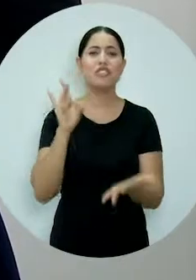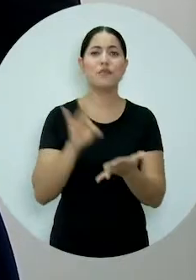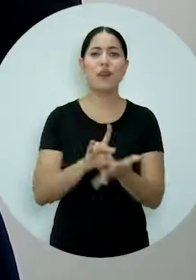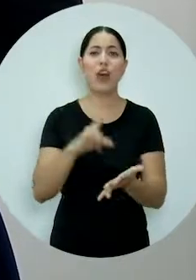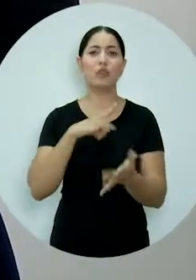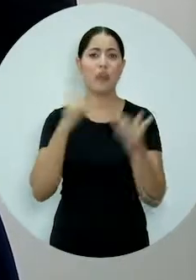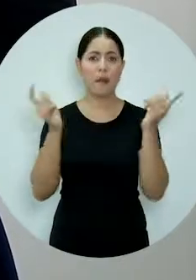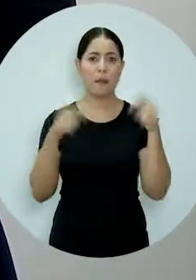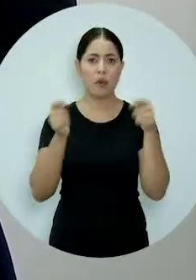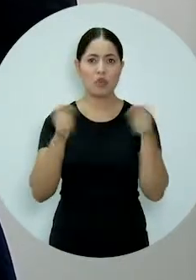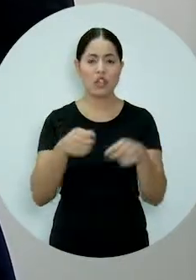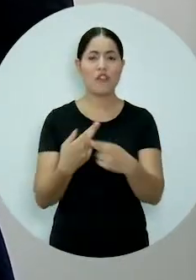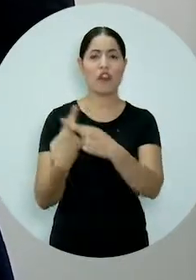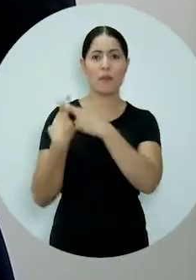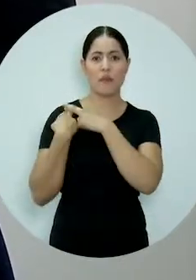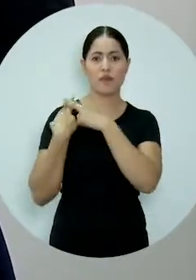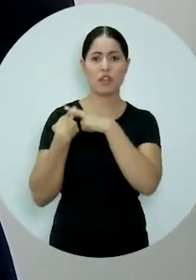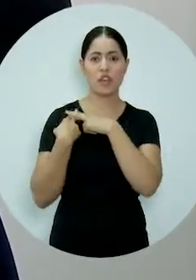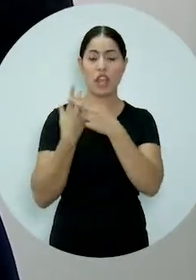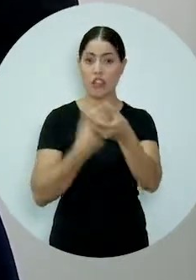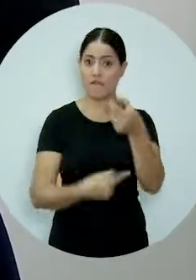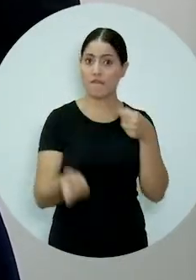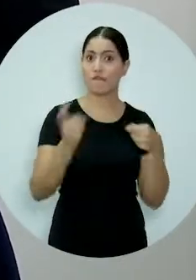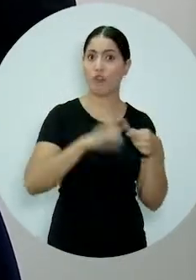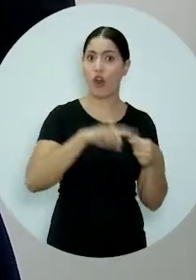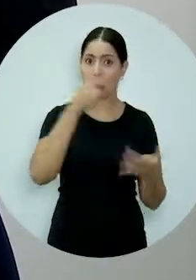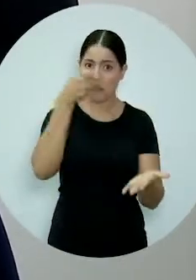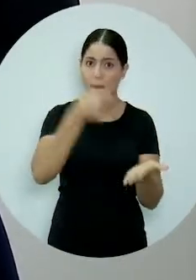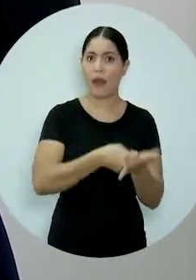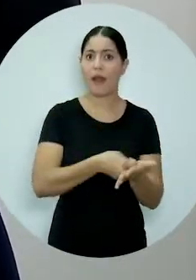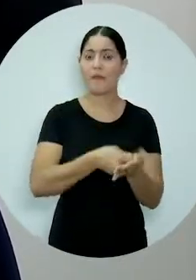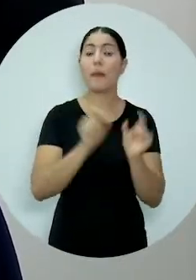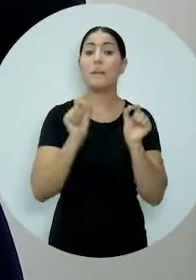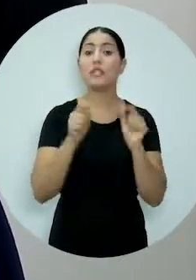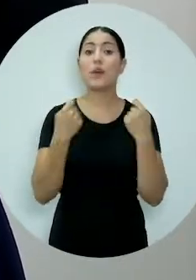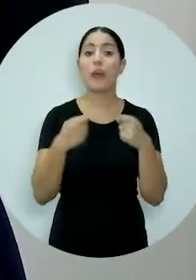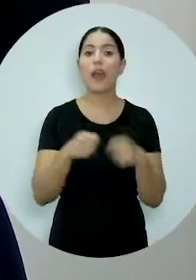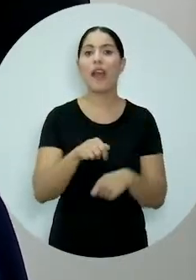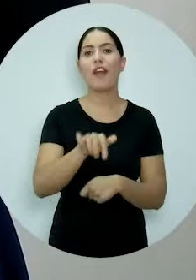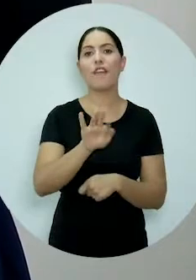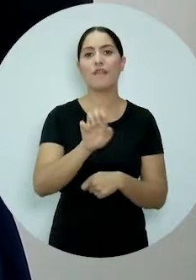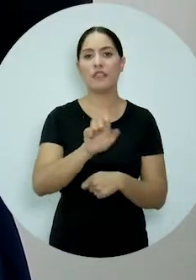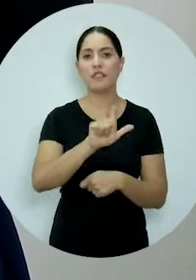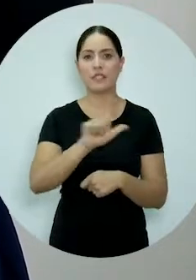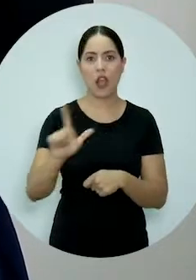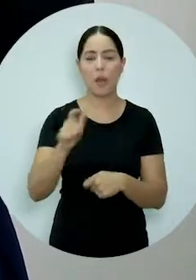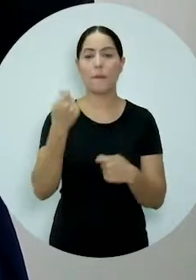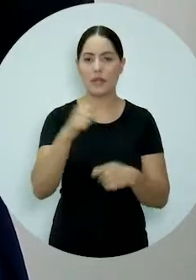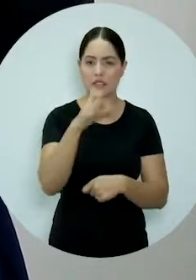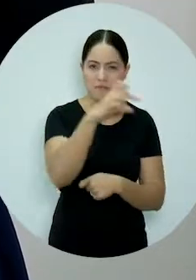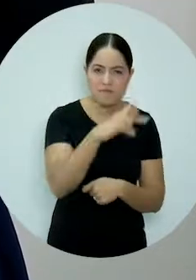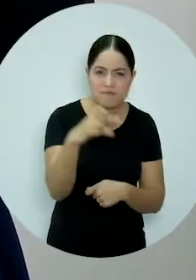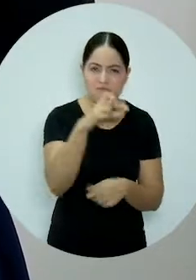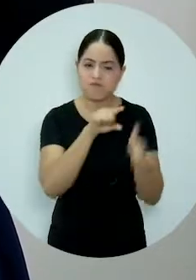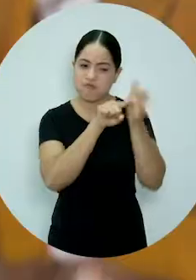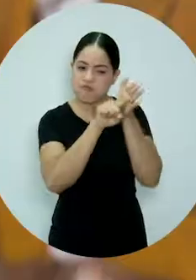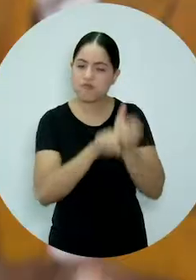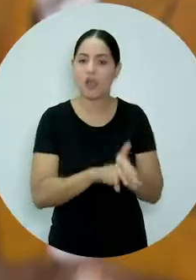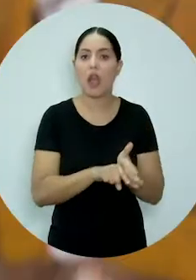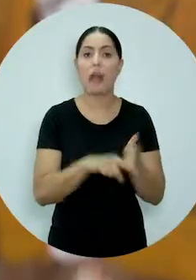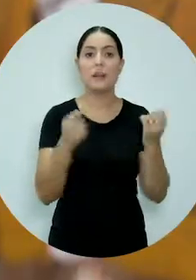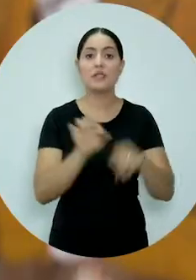possa efetivamente incidir, que a gente tenha algum tipo de retorno efetivo, é preciso fiscalização. Então, é